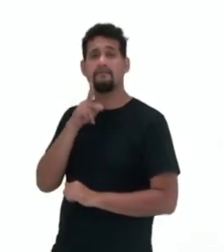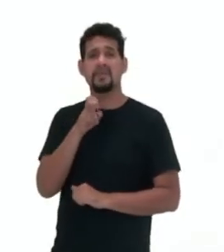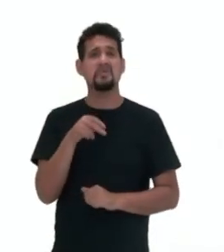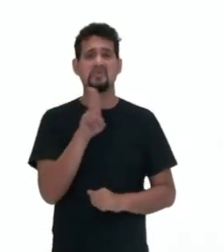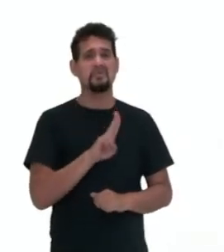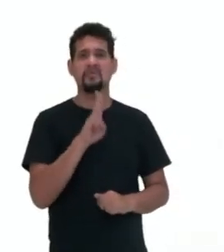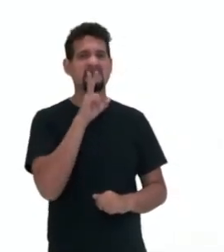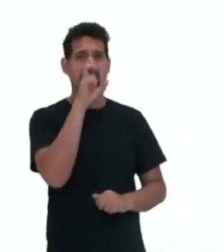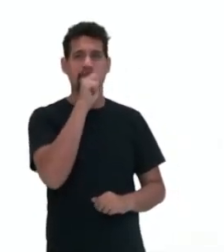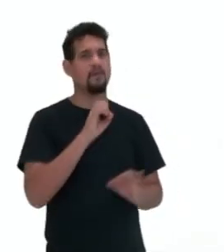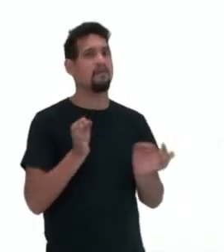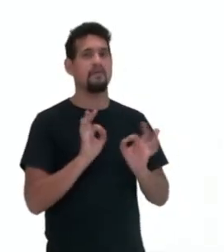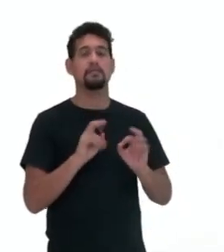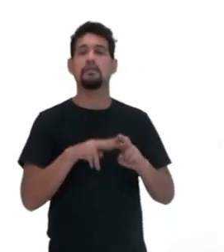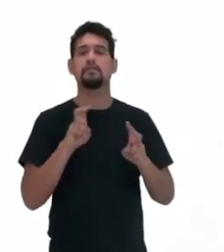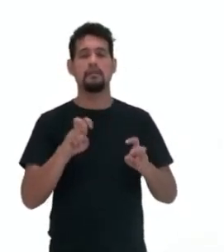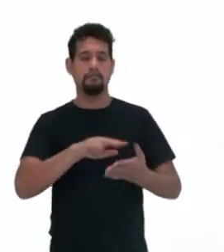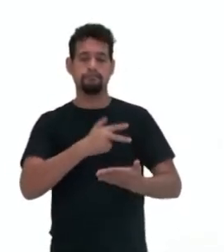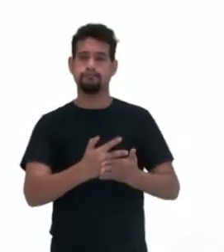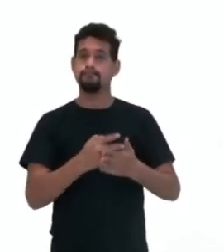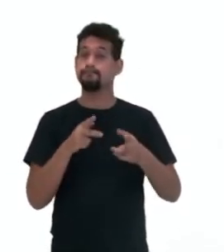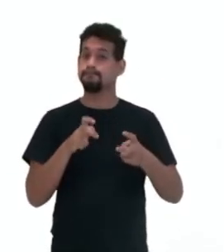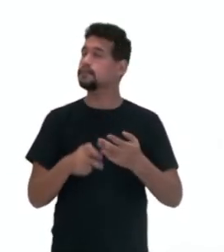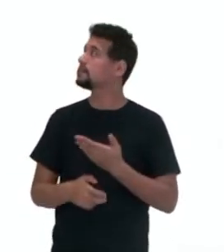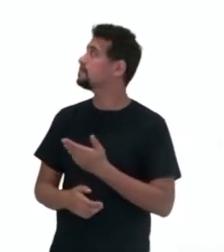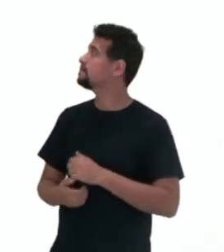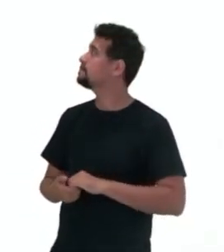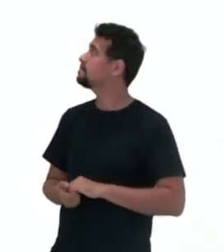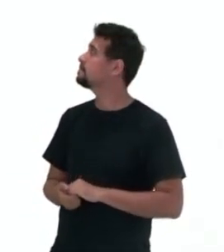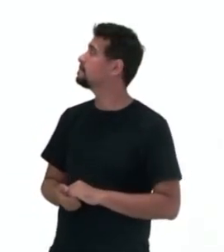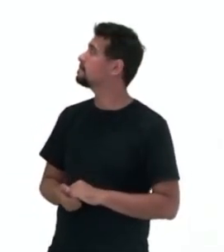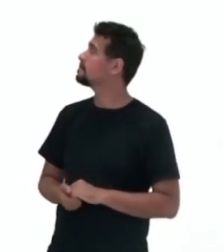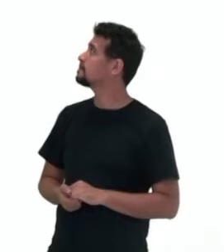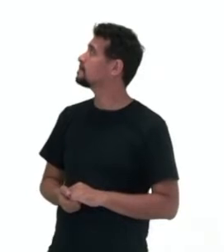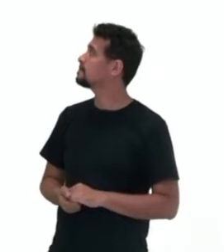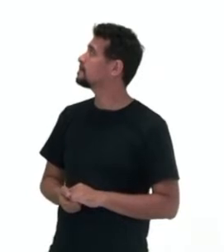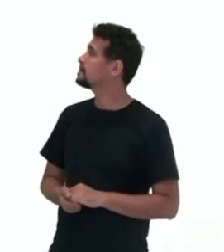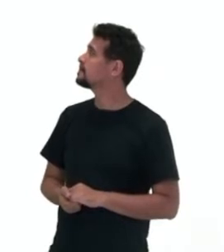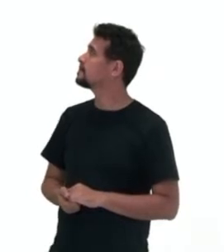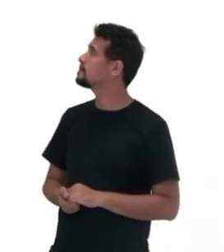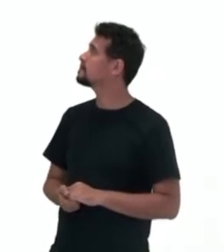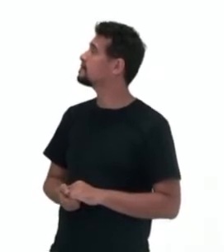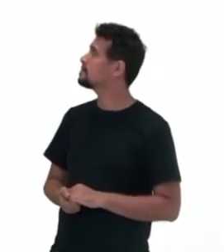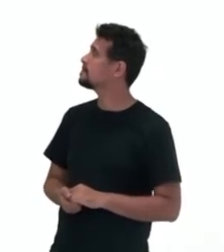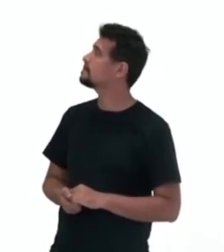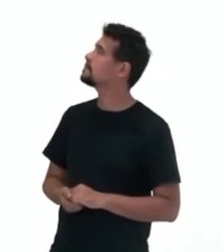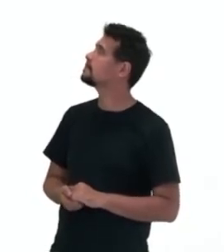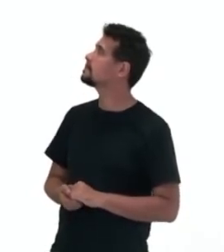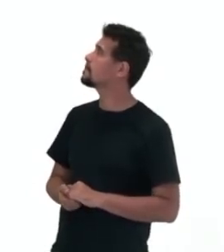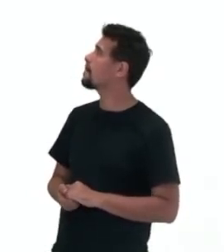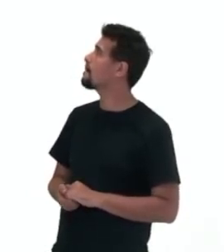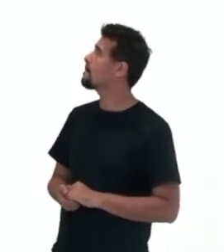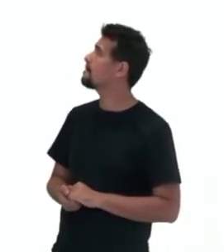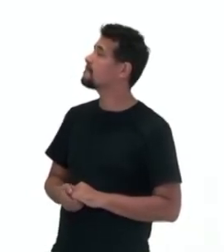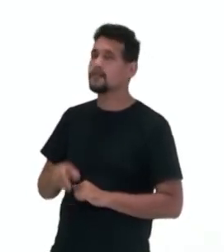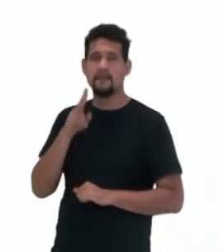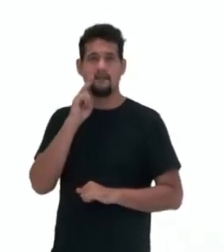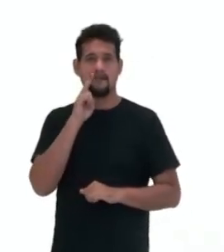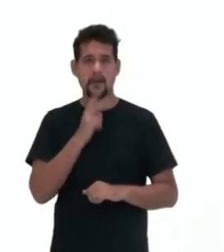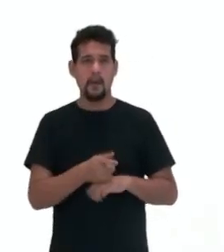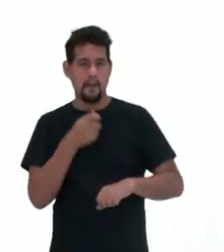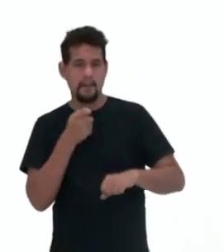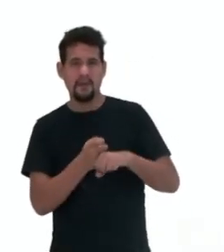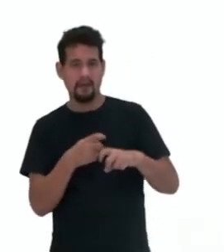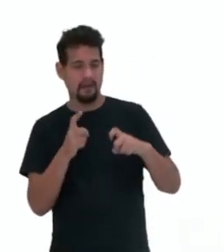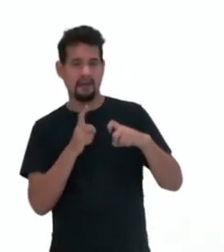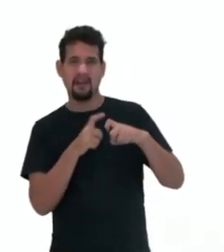muita força ali. Né? Ele deita e ali ele já dá uma chave que machuca, óbvio, e ele bate ali, ó, tá vendo, no joelho,